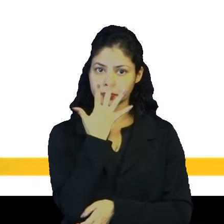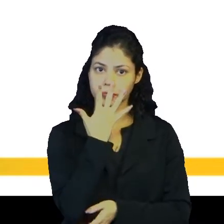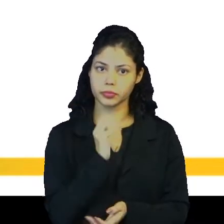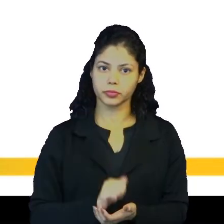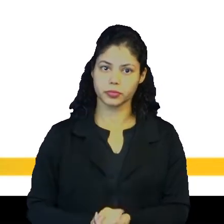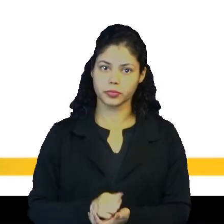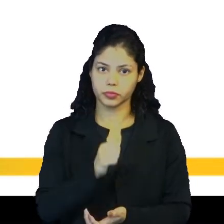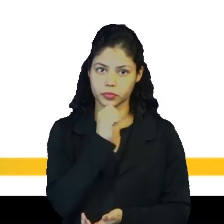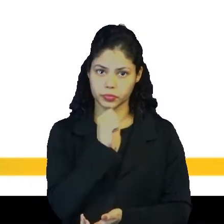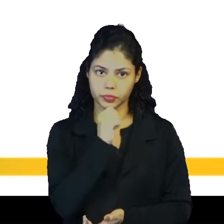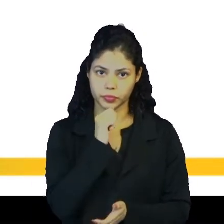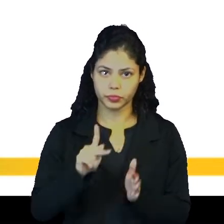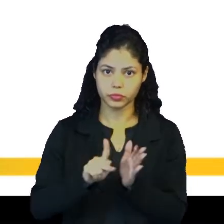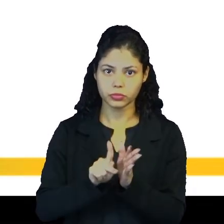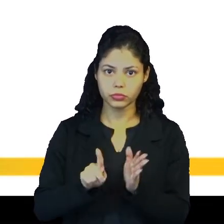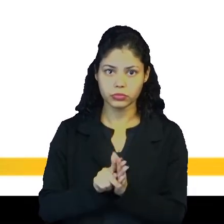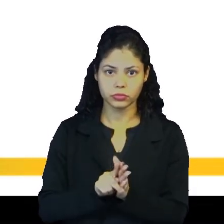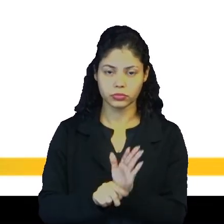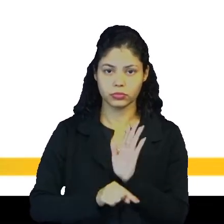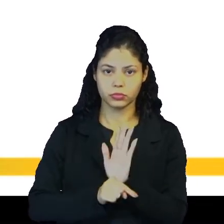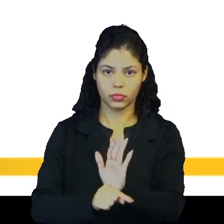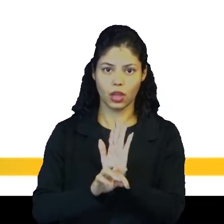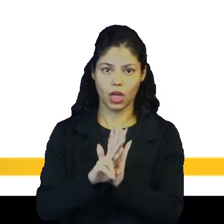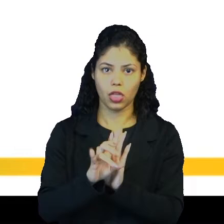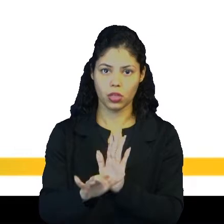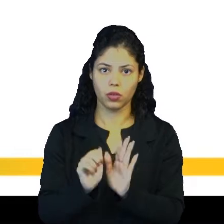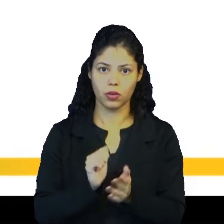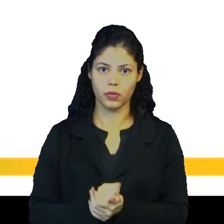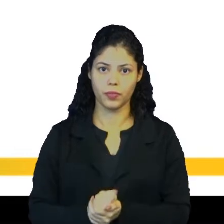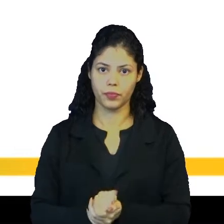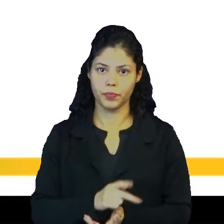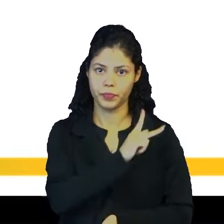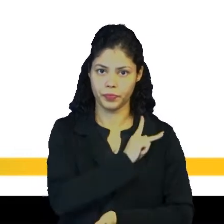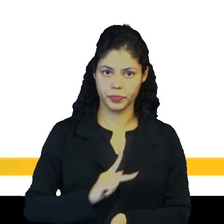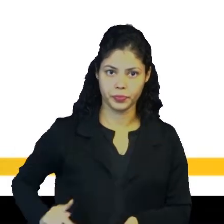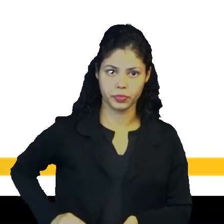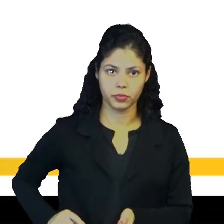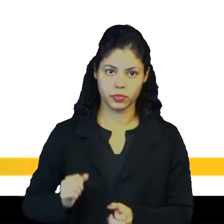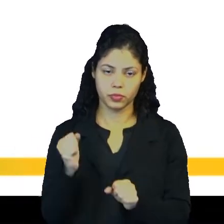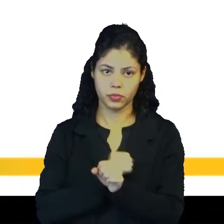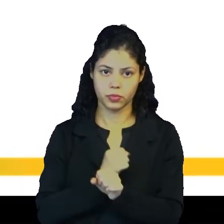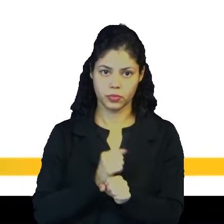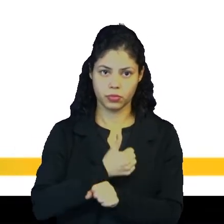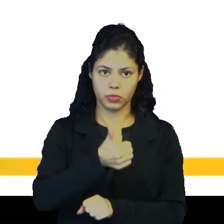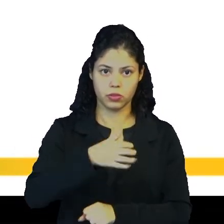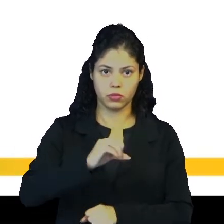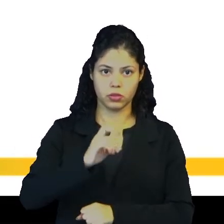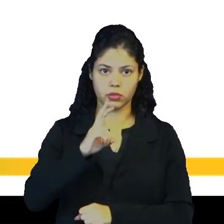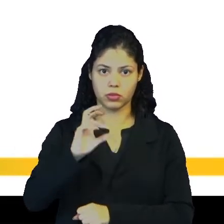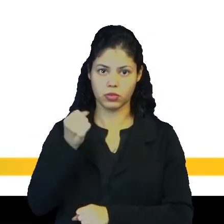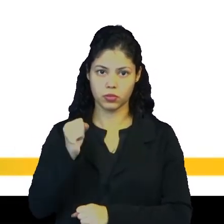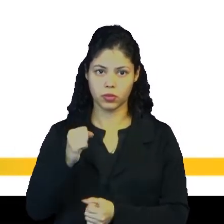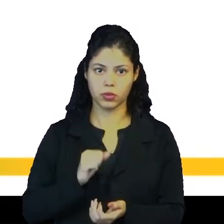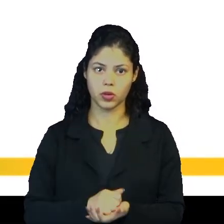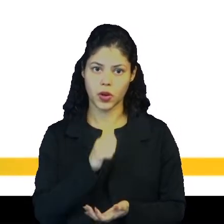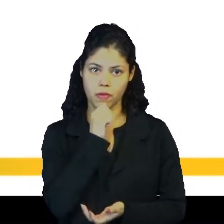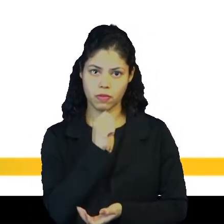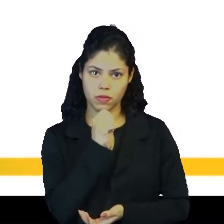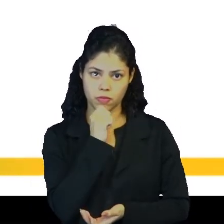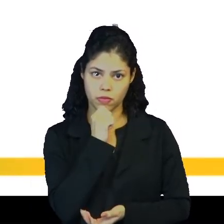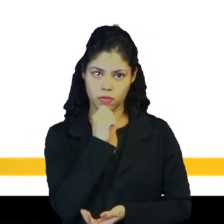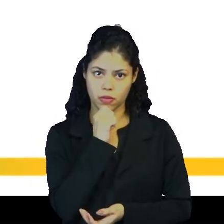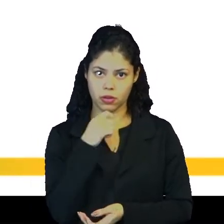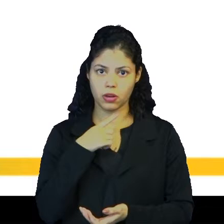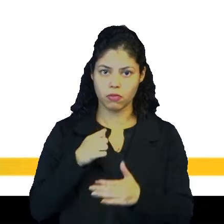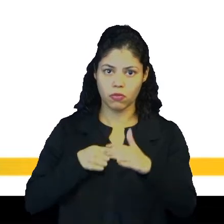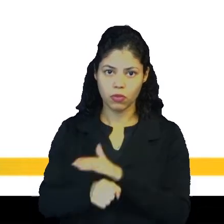militares argentinos depõem Arturo Frondizi, né, presidente desde 1958. É apenas mais um golpe na Argentina,